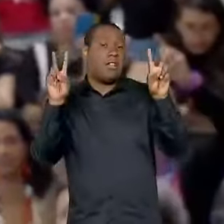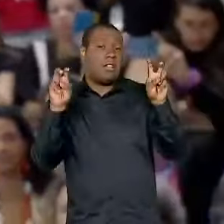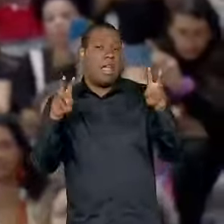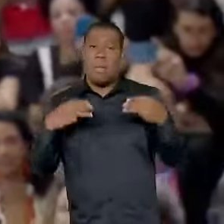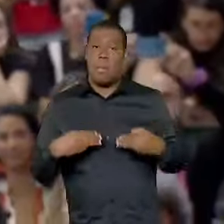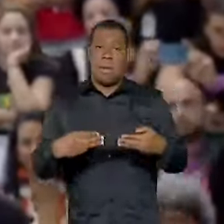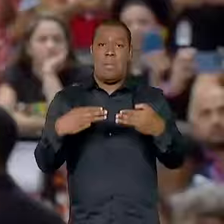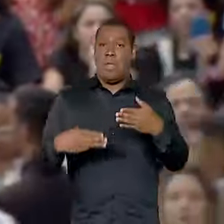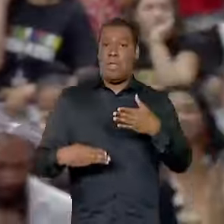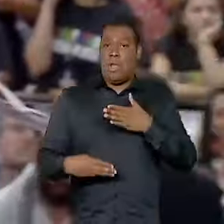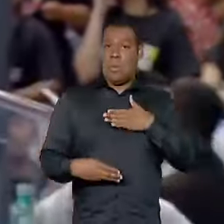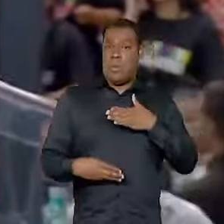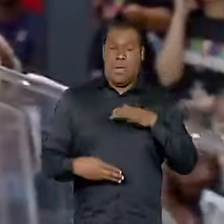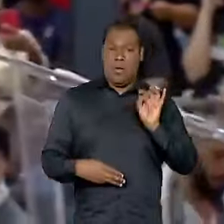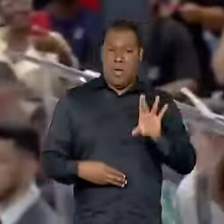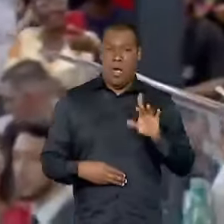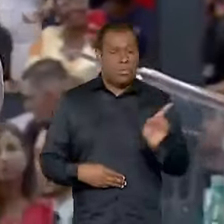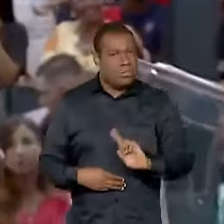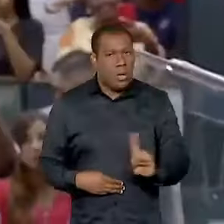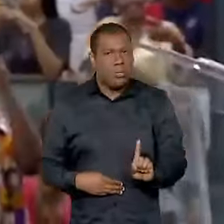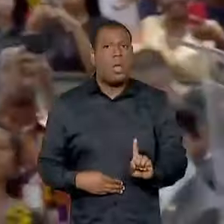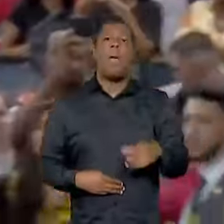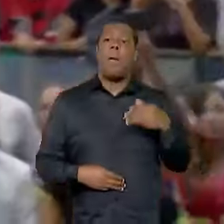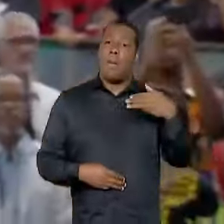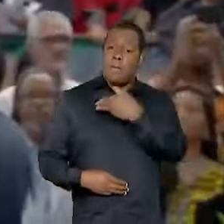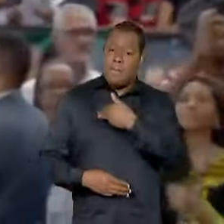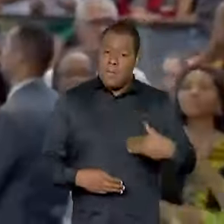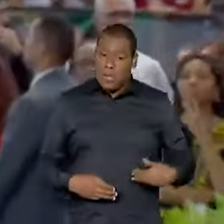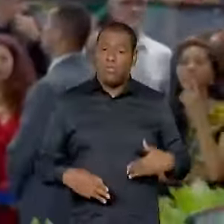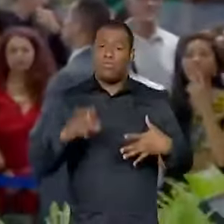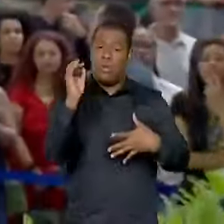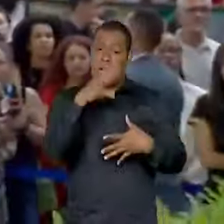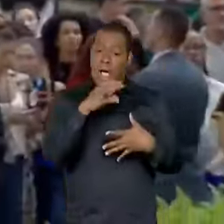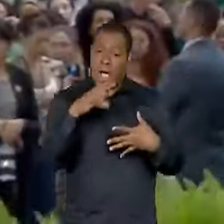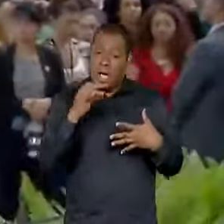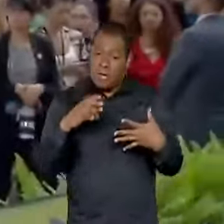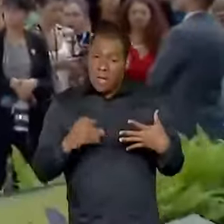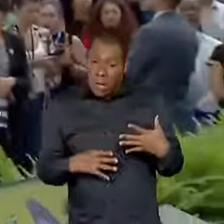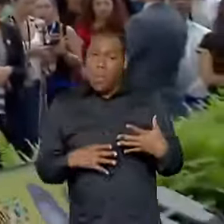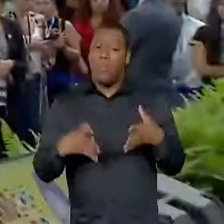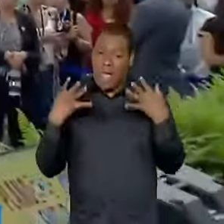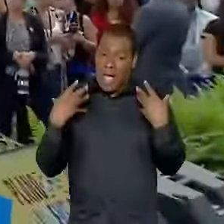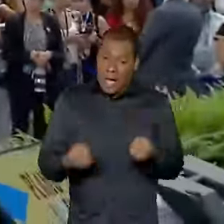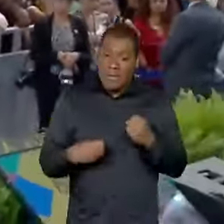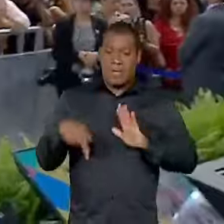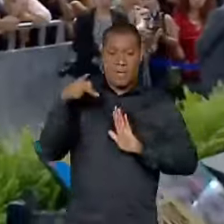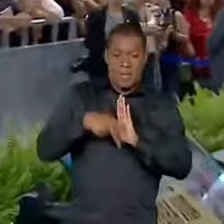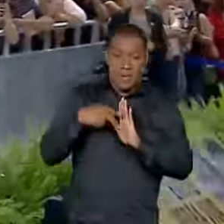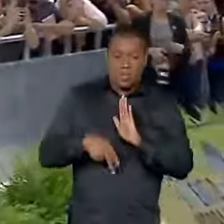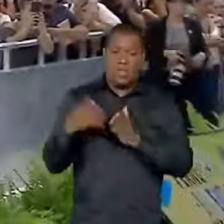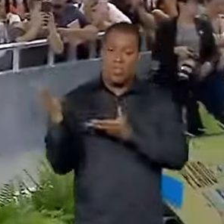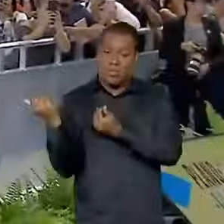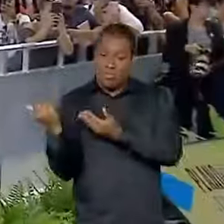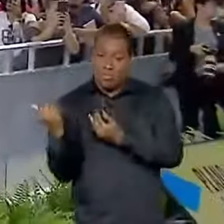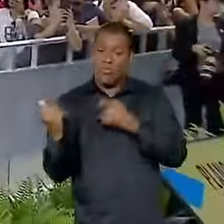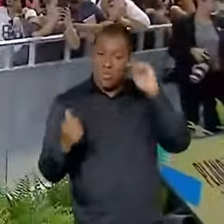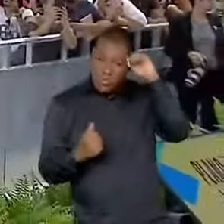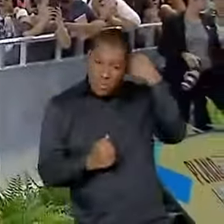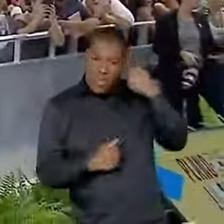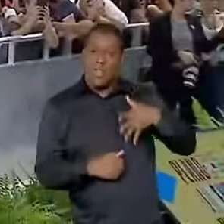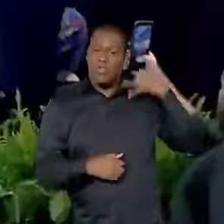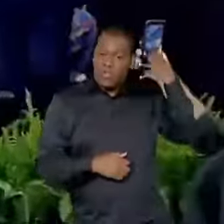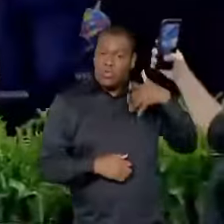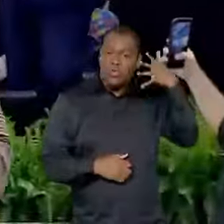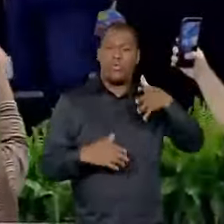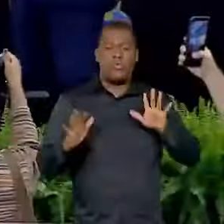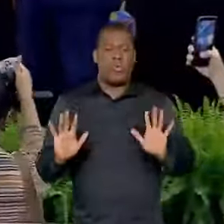18 ministros. Cada ministro tem que adotar o Plano Juventude Negra nos seus discursos,